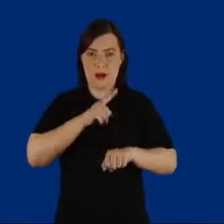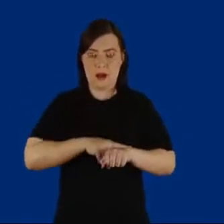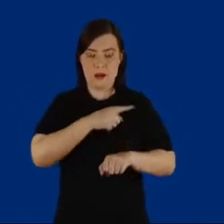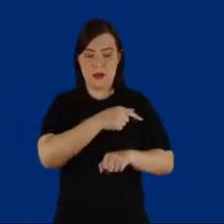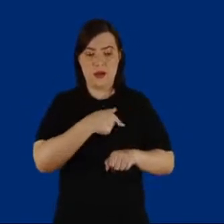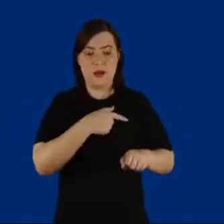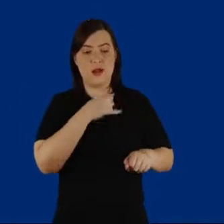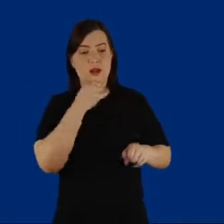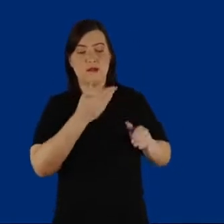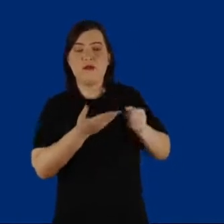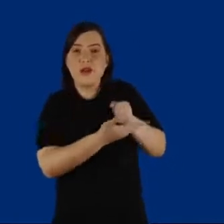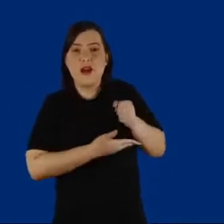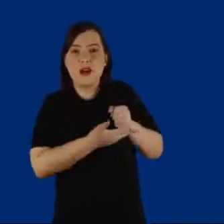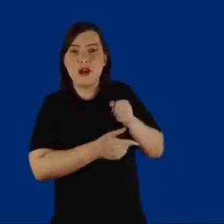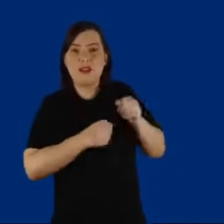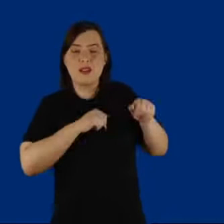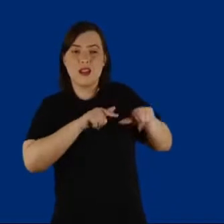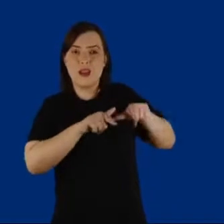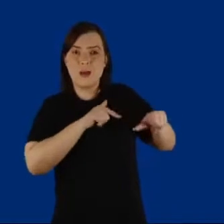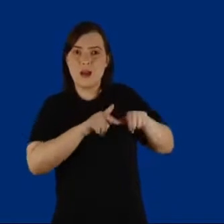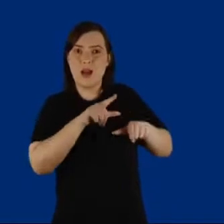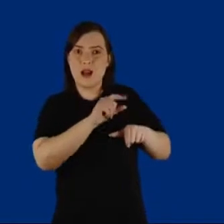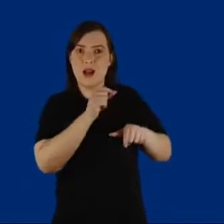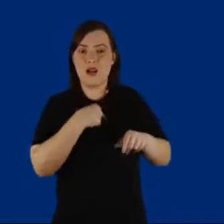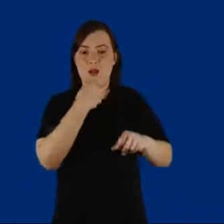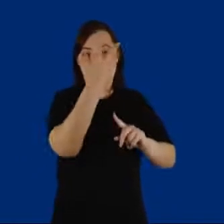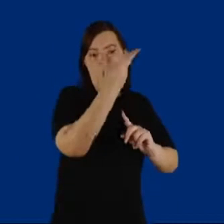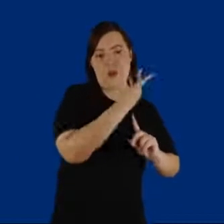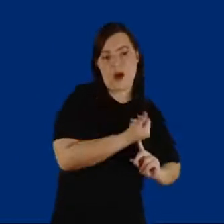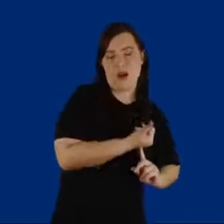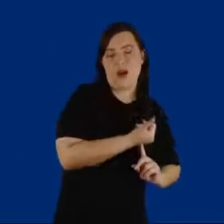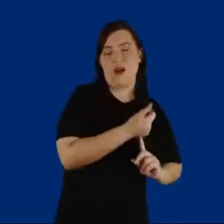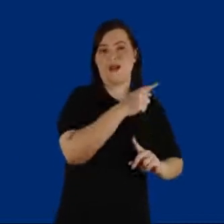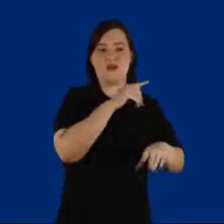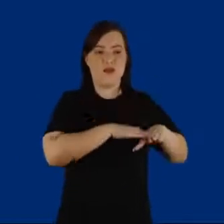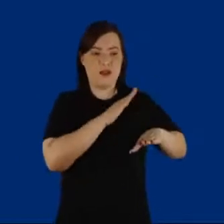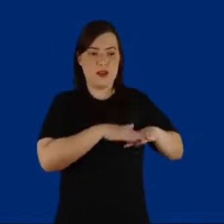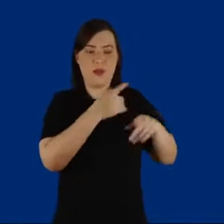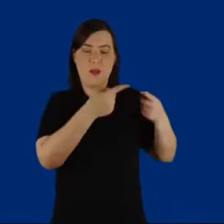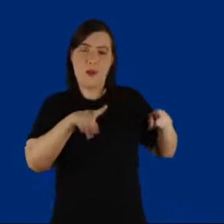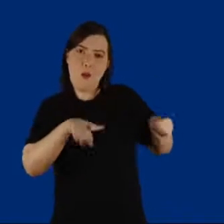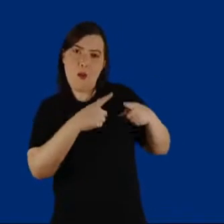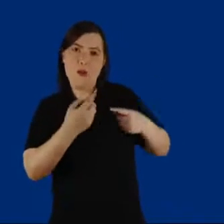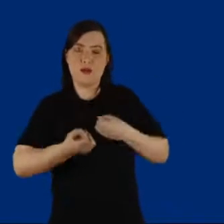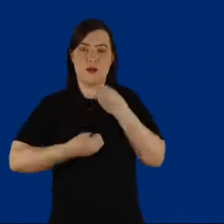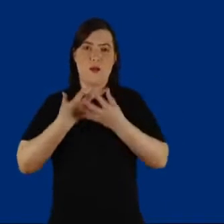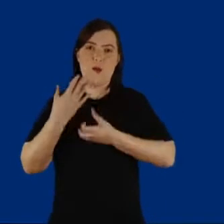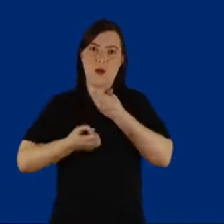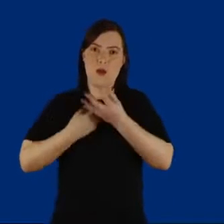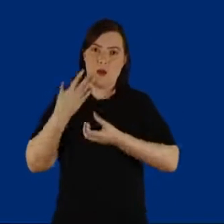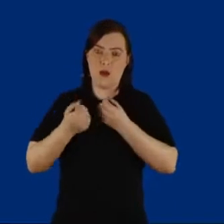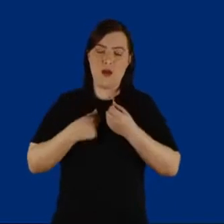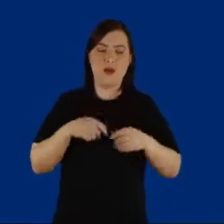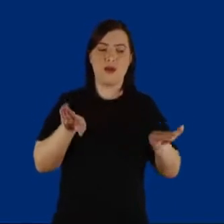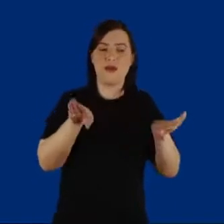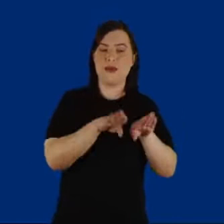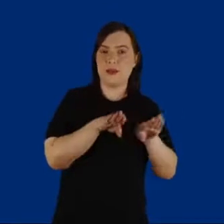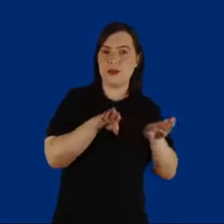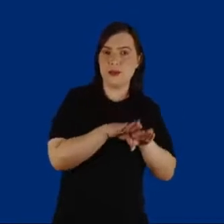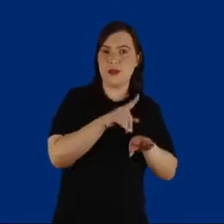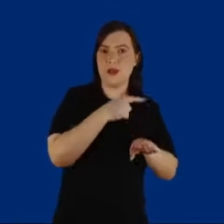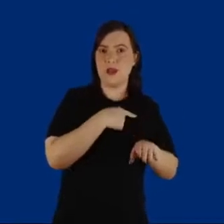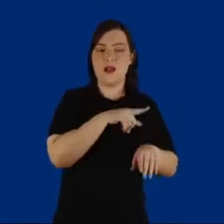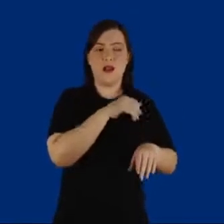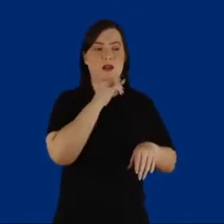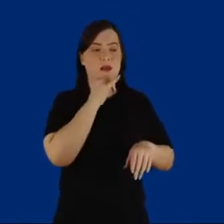com base no trabalho da arte, e fazendo música e poesia, e ao mesmo tempo demos uma chance